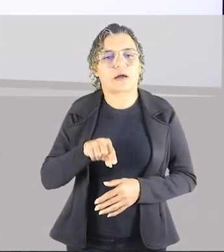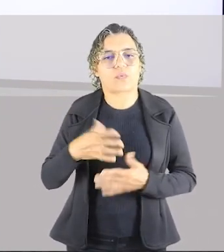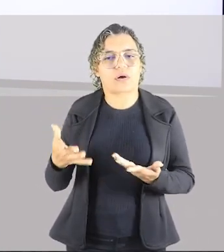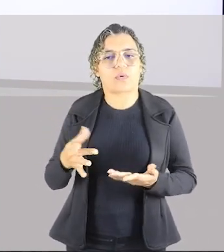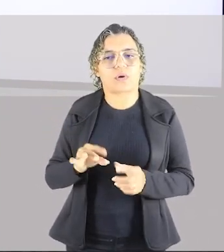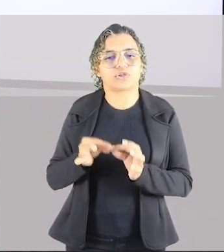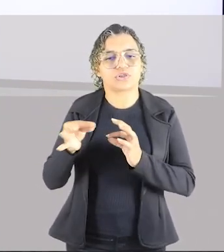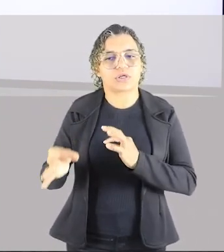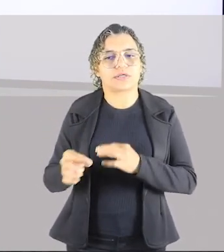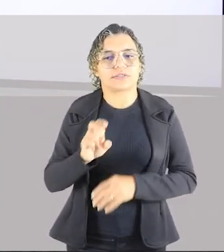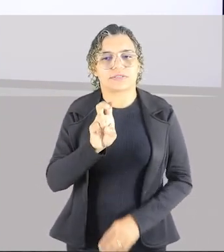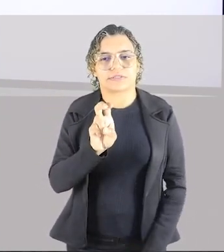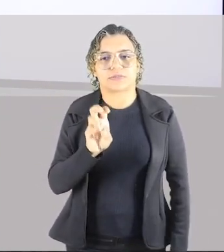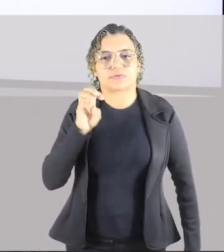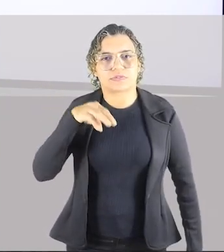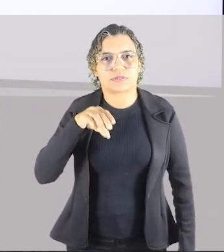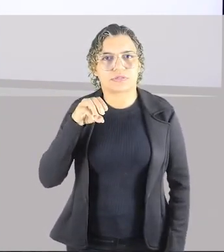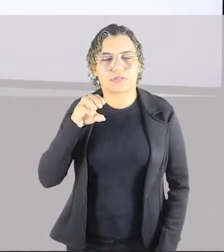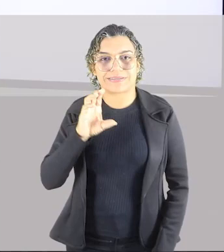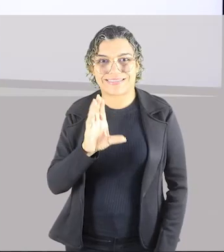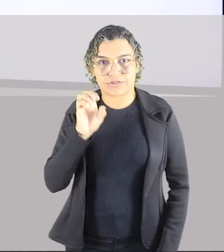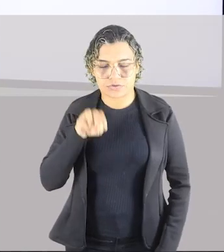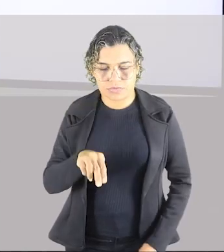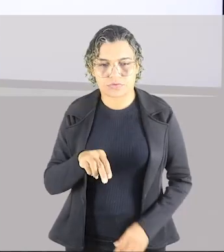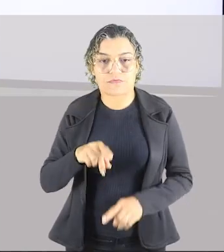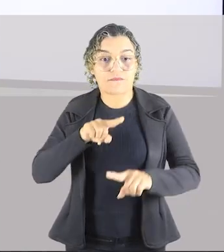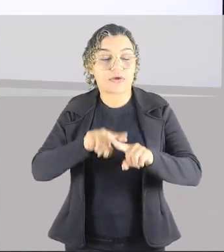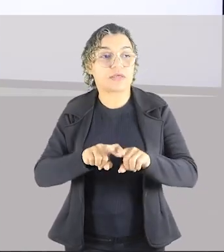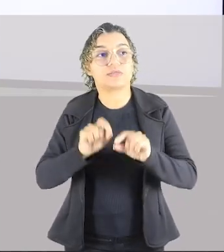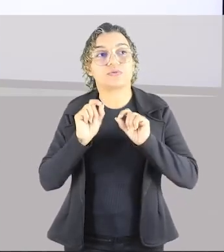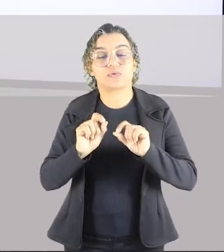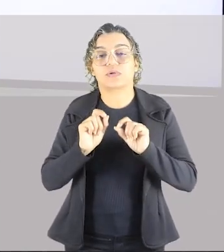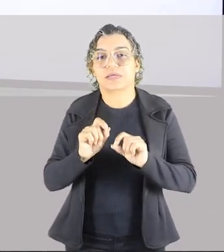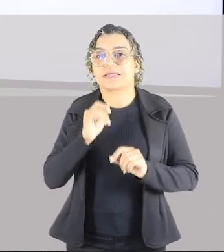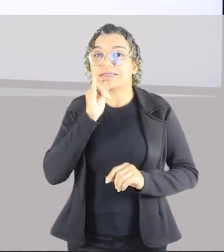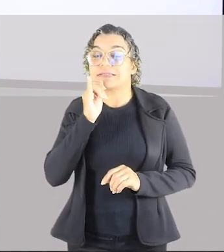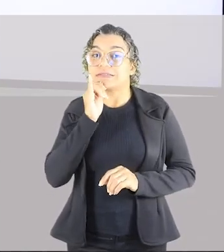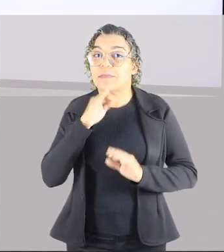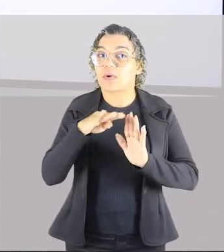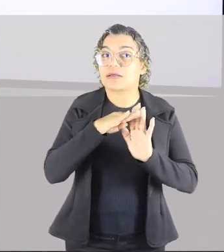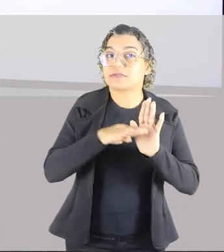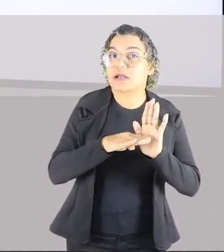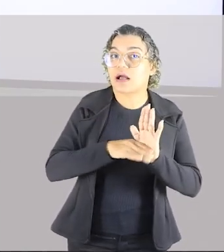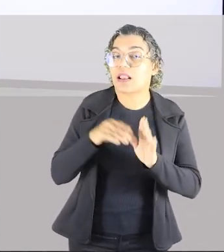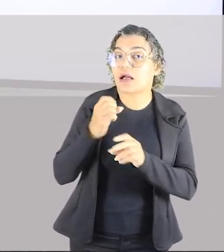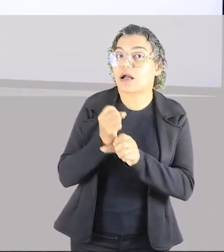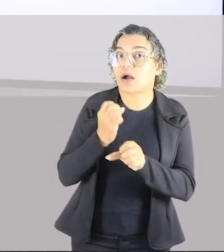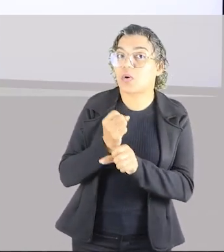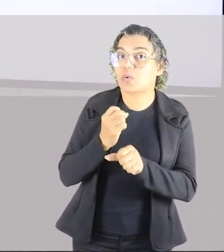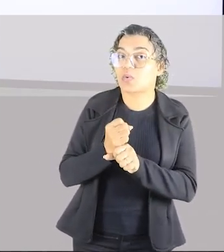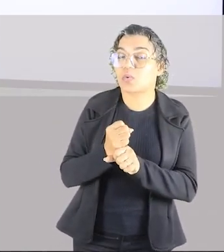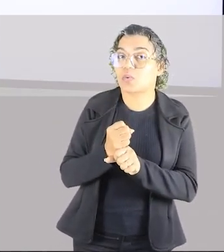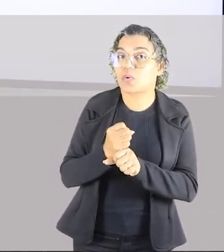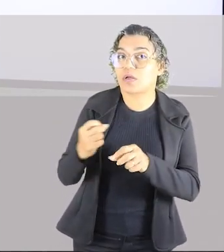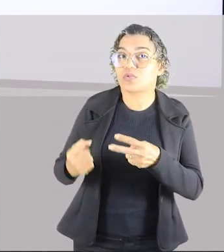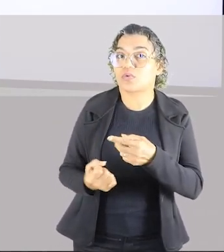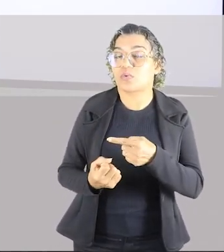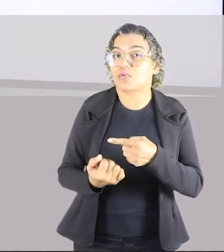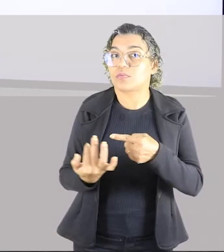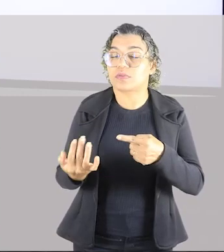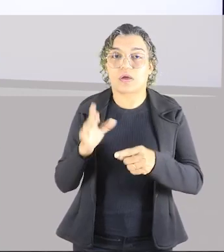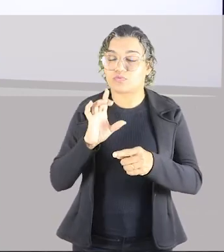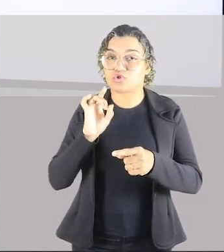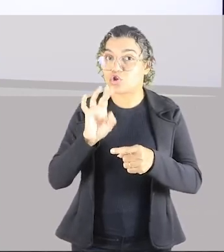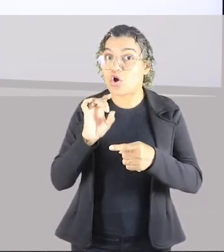centímetros, vezes... Marcos, quando eu vou colocar a escala no cálculo, eu vou colocar também o numerador? Não, apenas